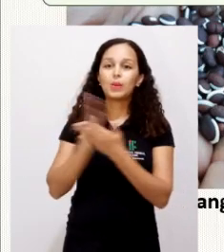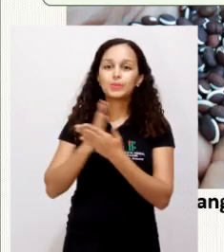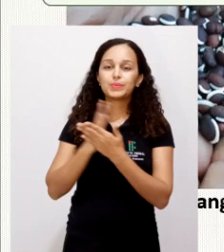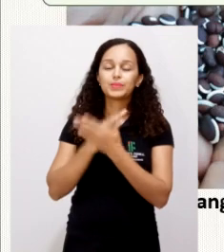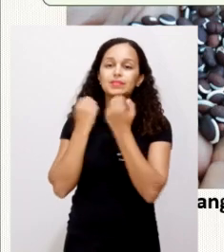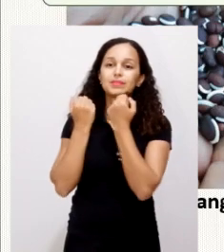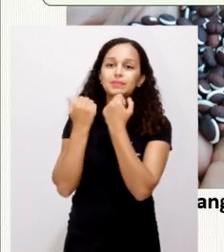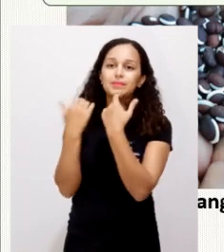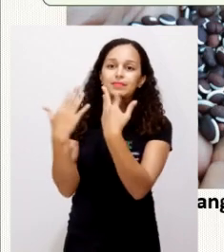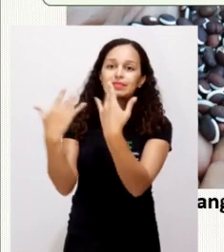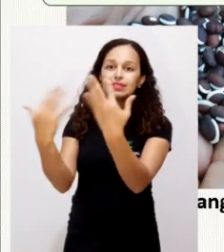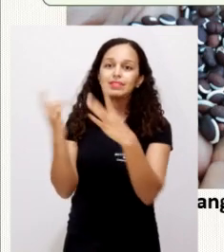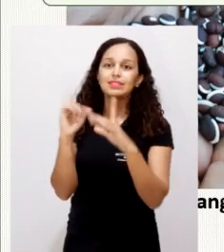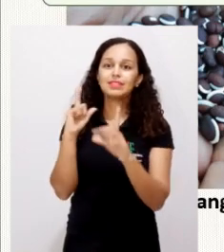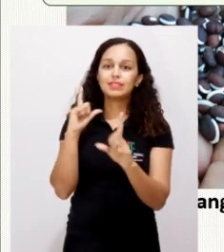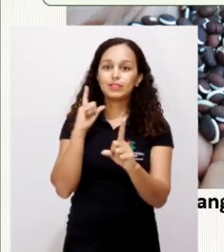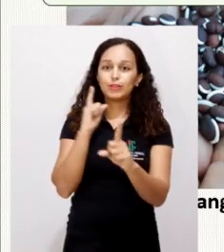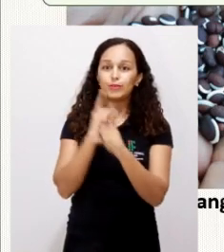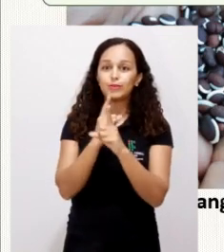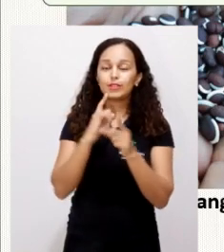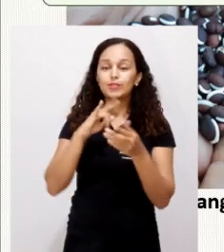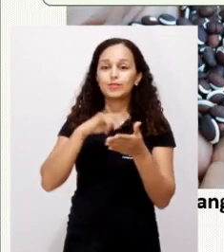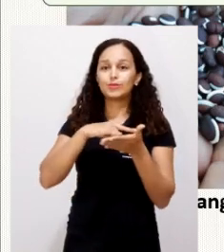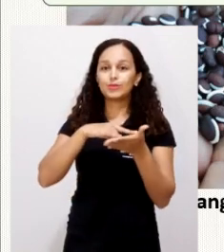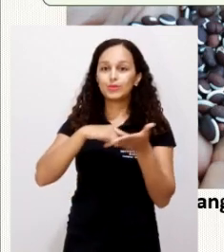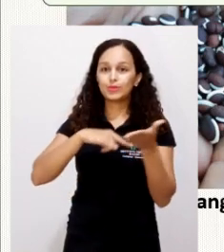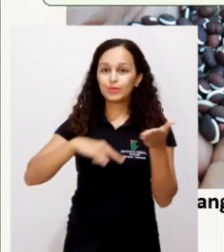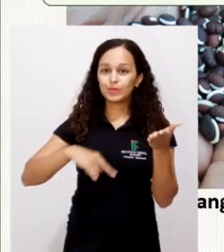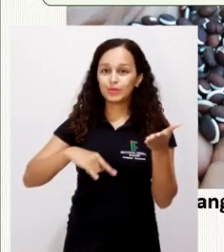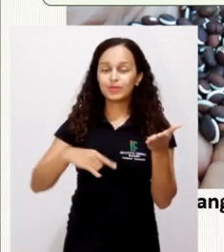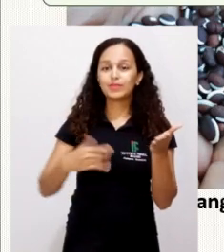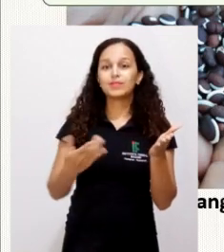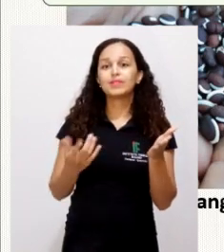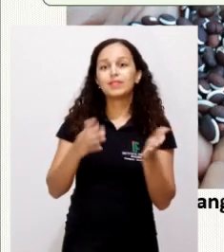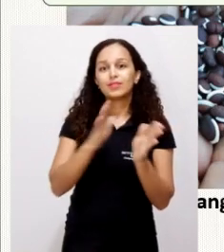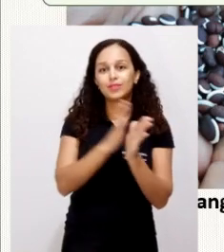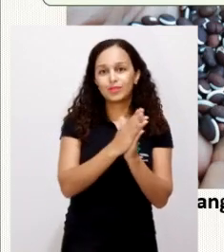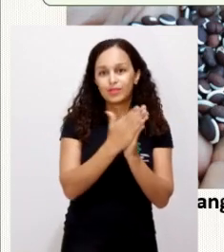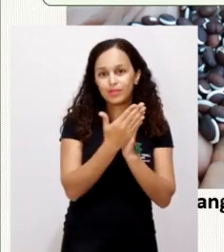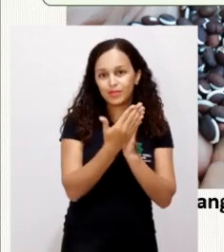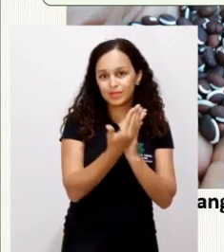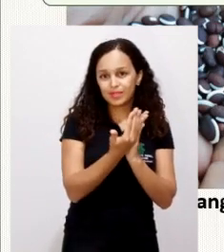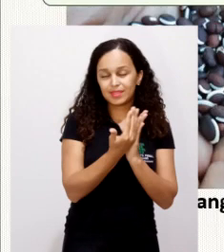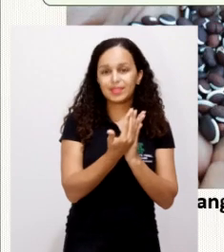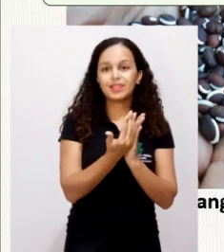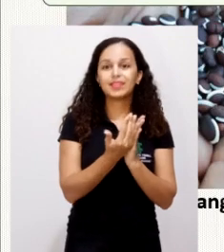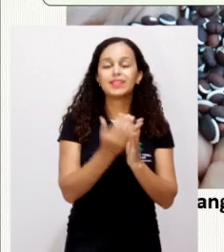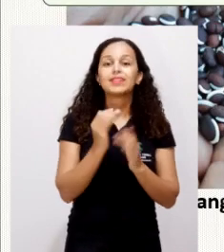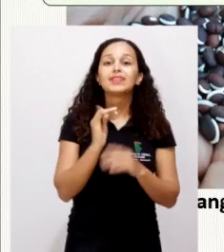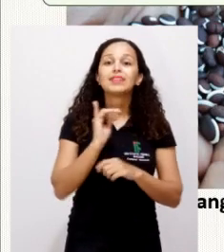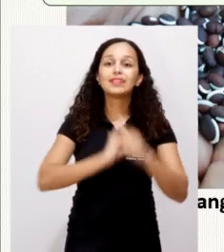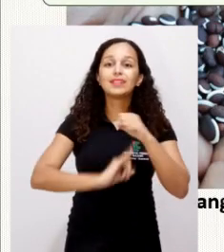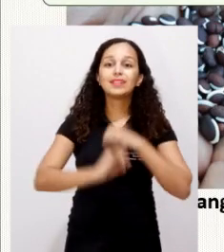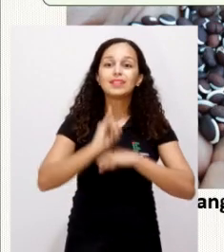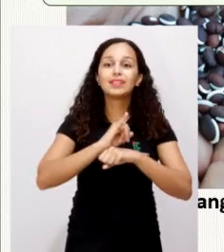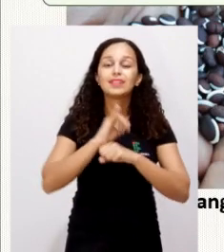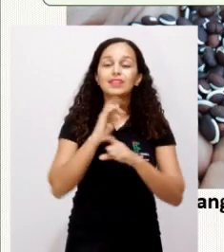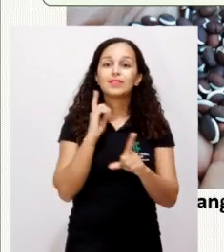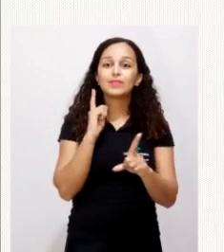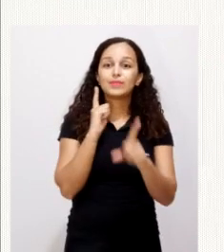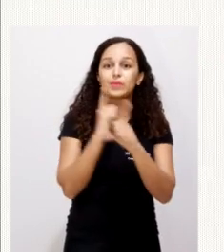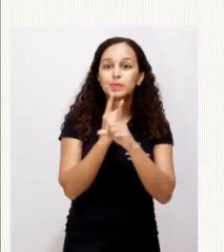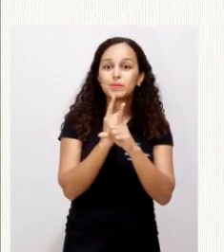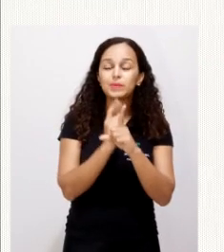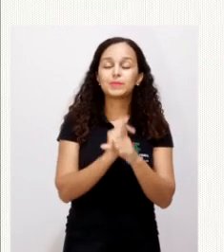punks encontradas nesses 2 documentos, nos e-books, né, que foram elaborados a partir da VP e do projeto